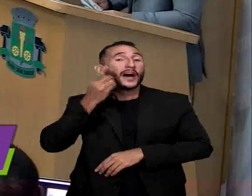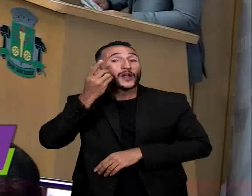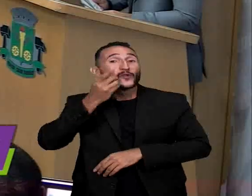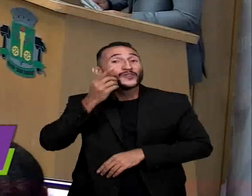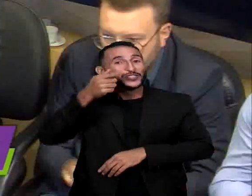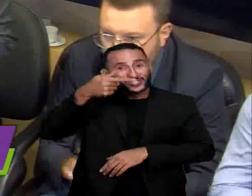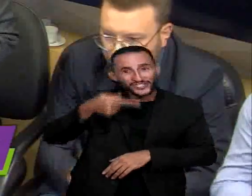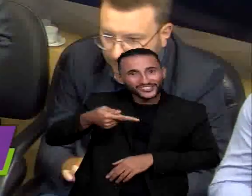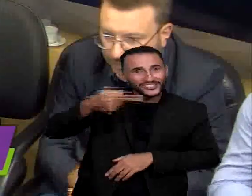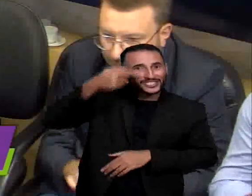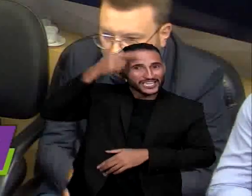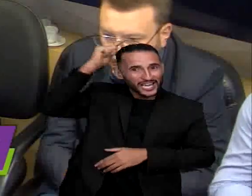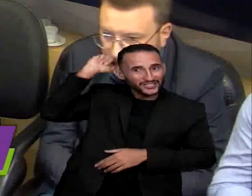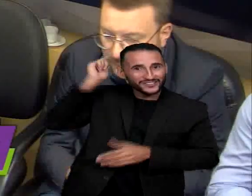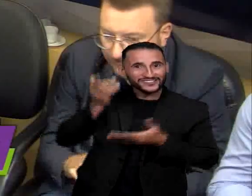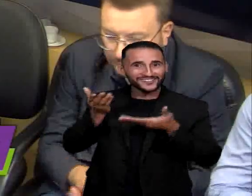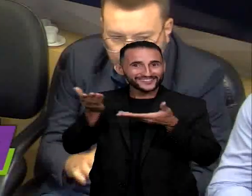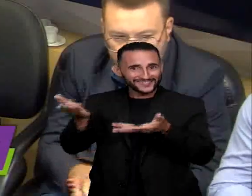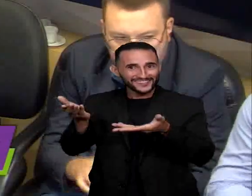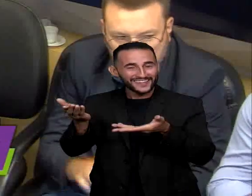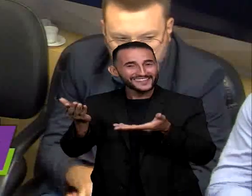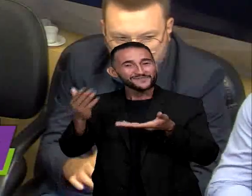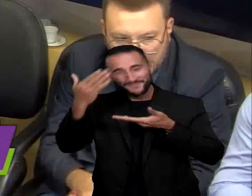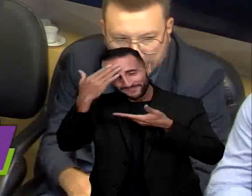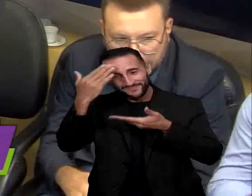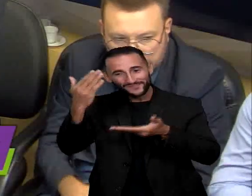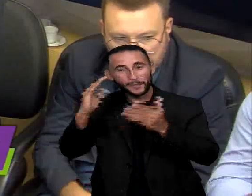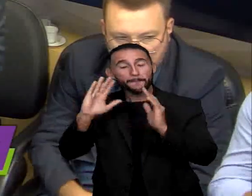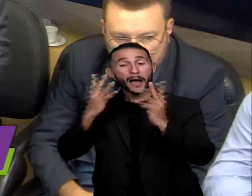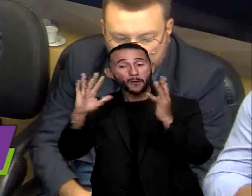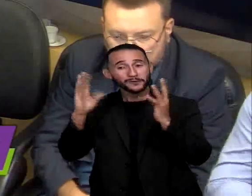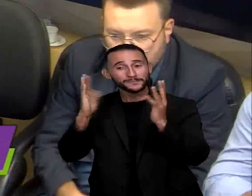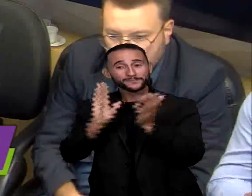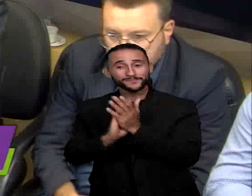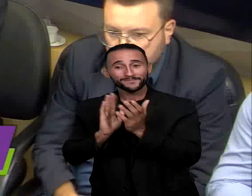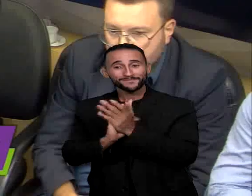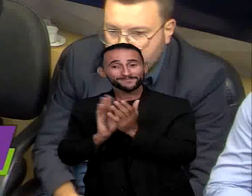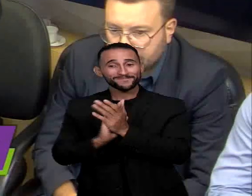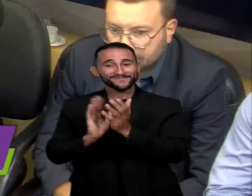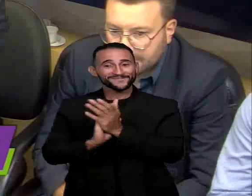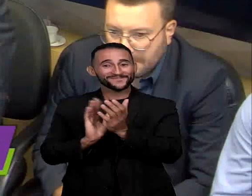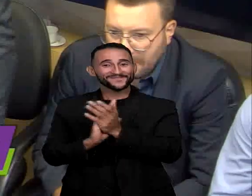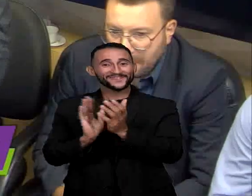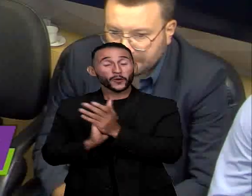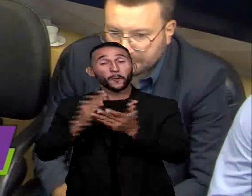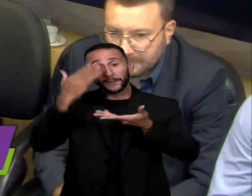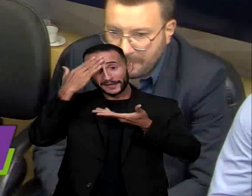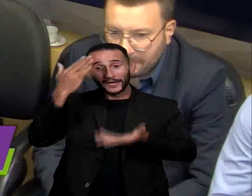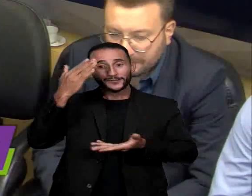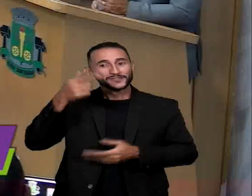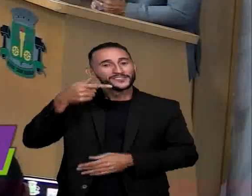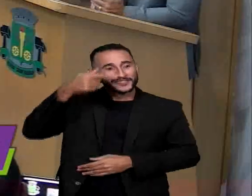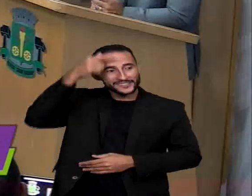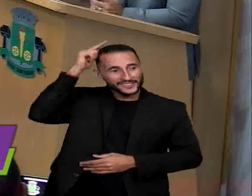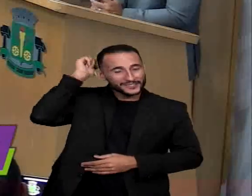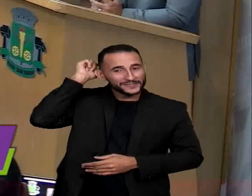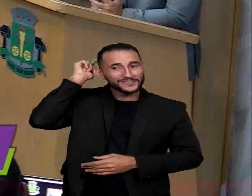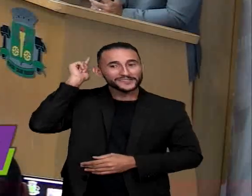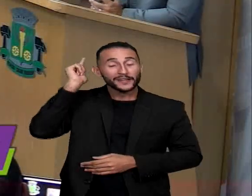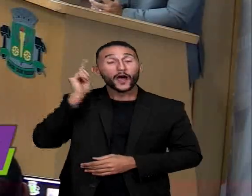Gerson também agradecer Gerson e pelo seu